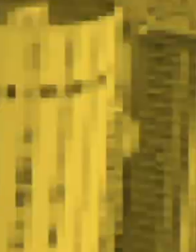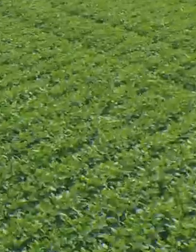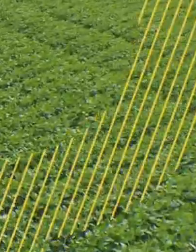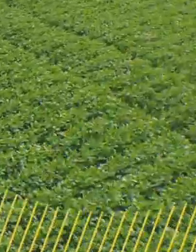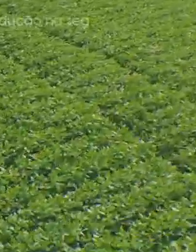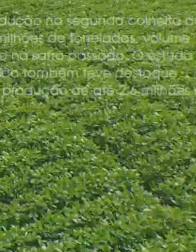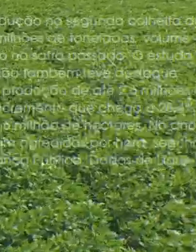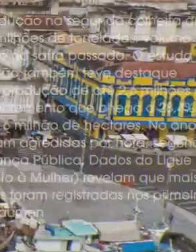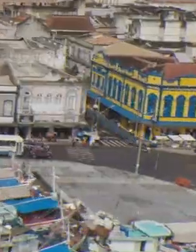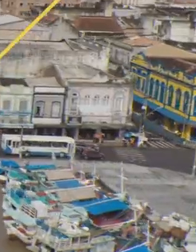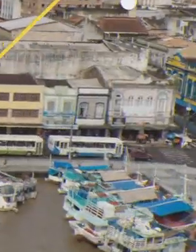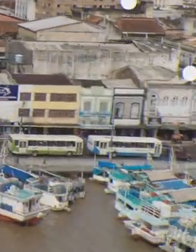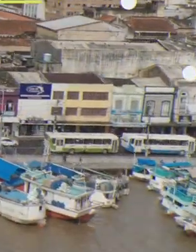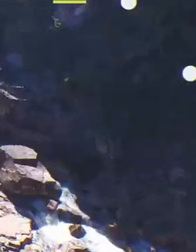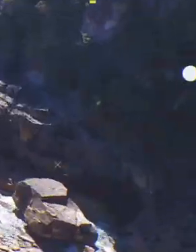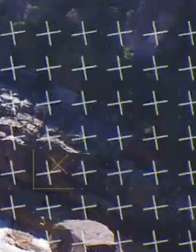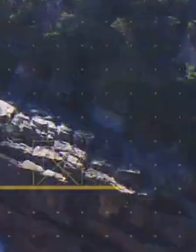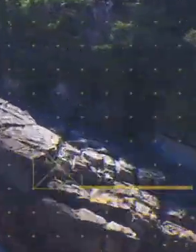E aí